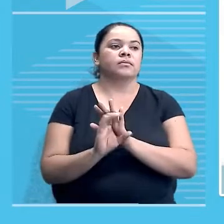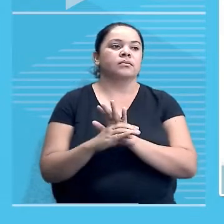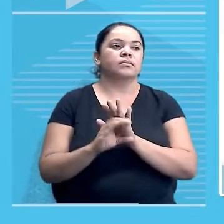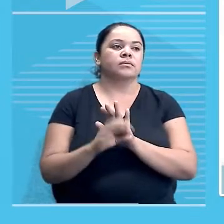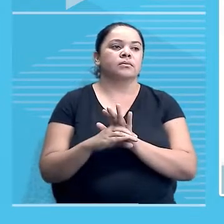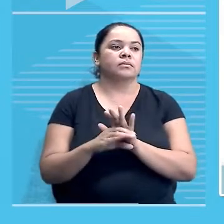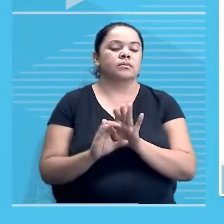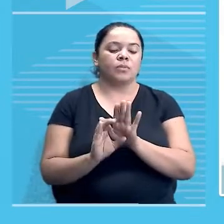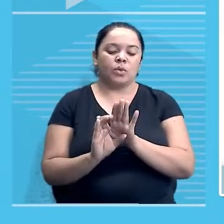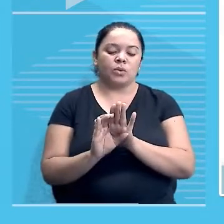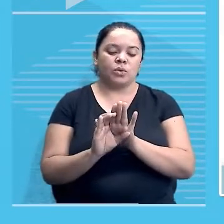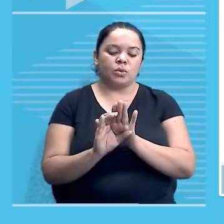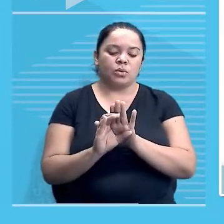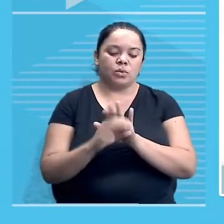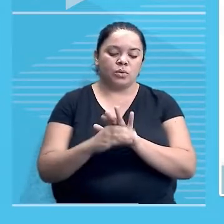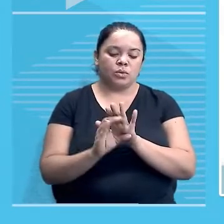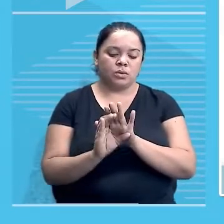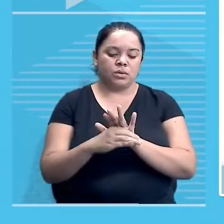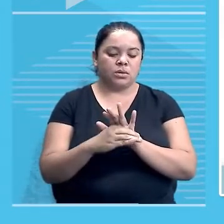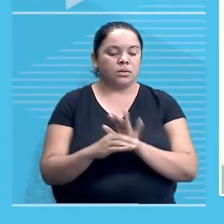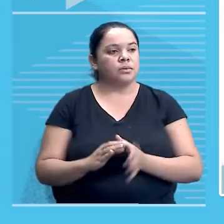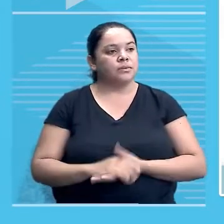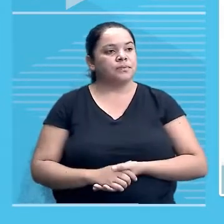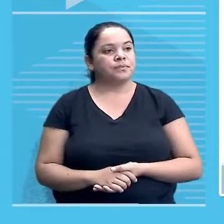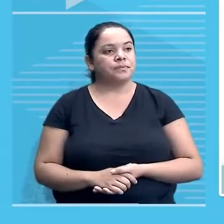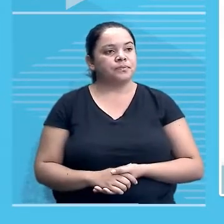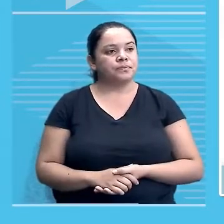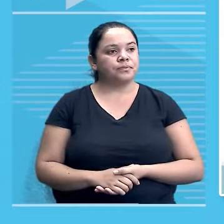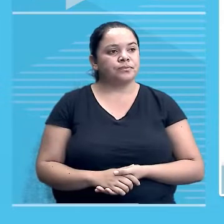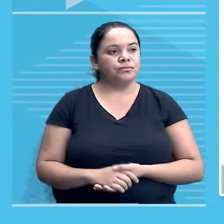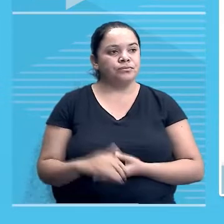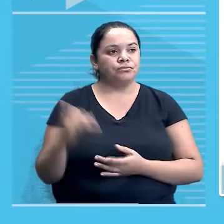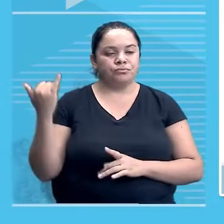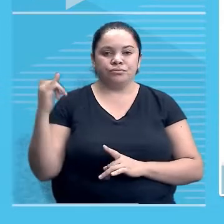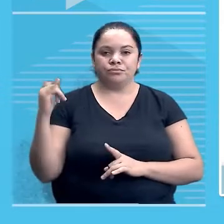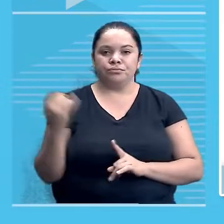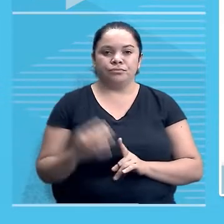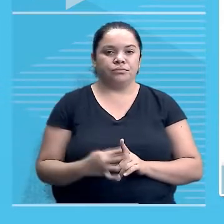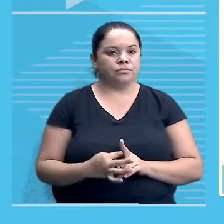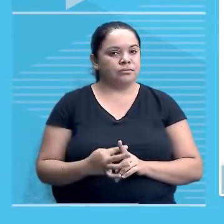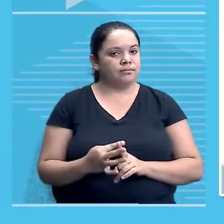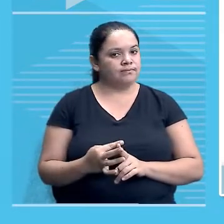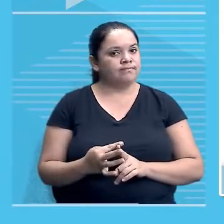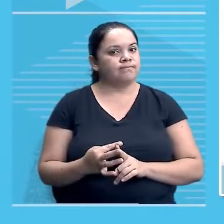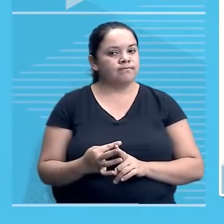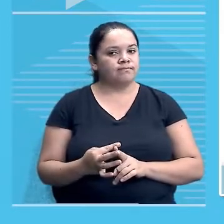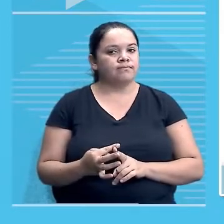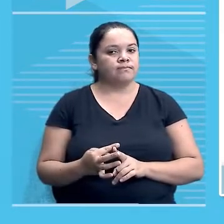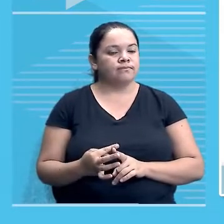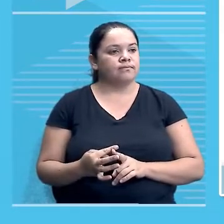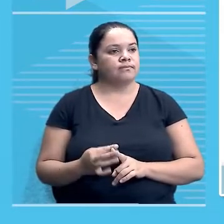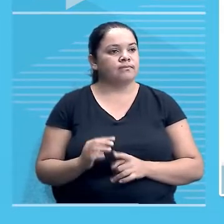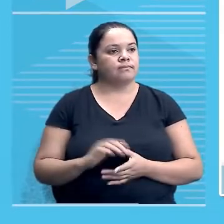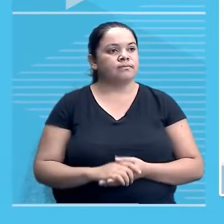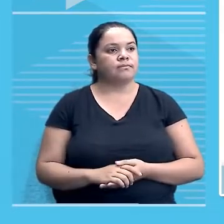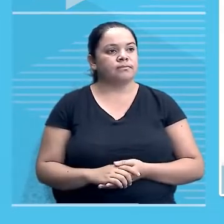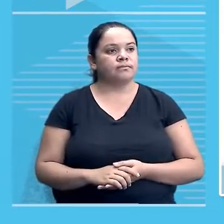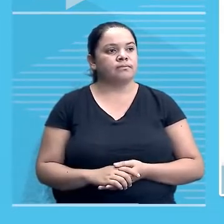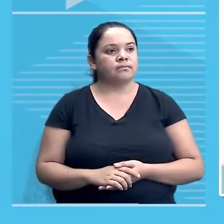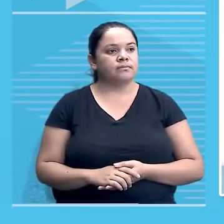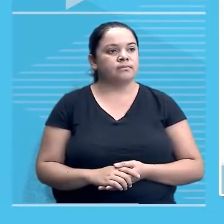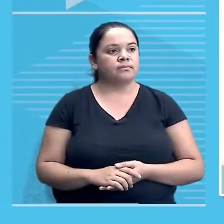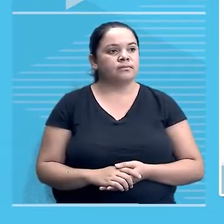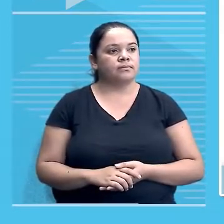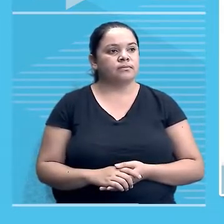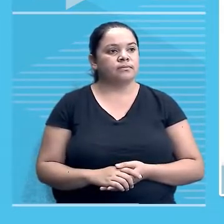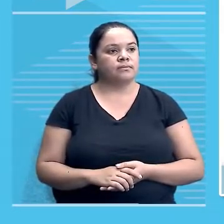Mas qual tipo de energia, professor? Energia térmica. Que se transfere de um corpo para